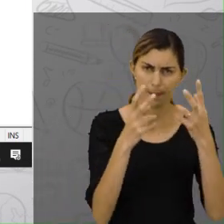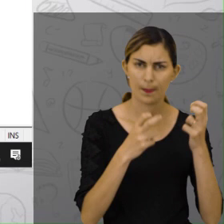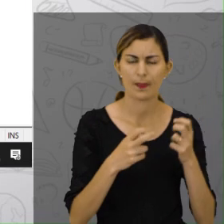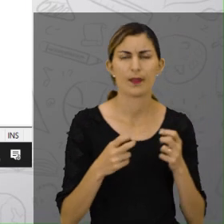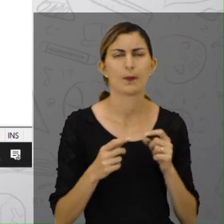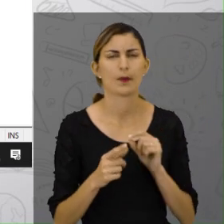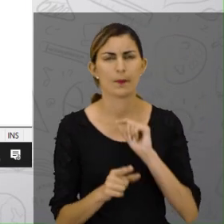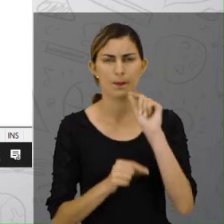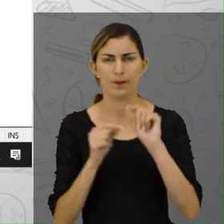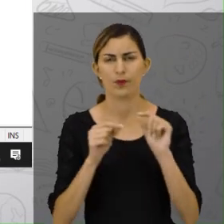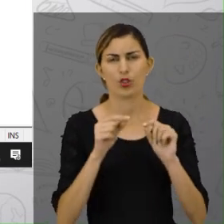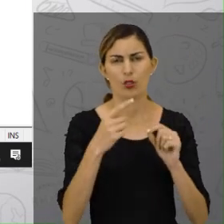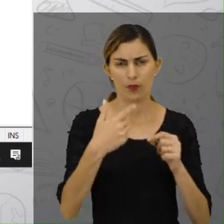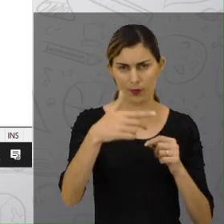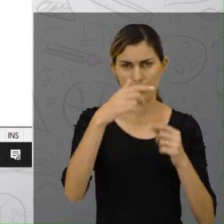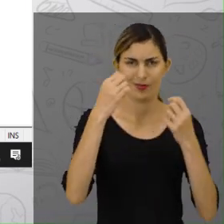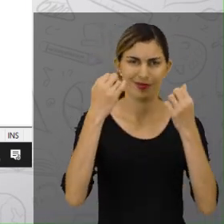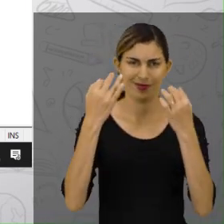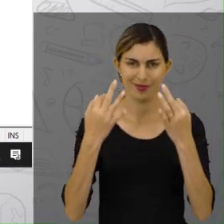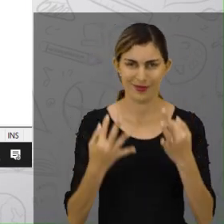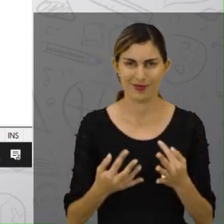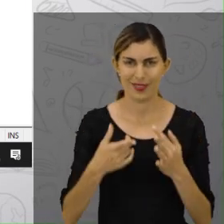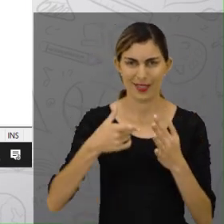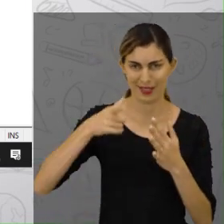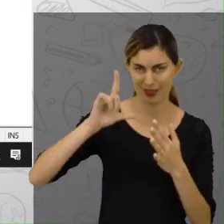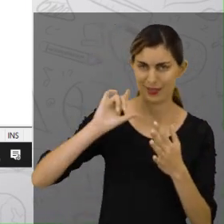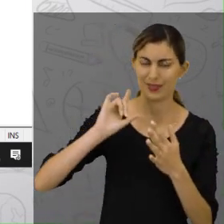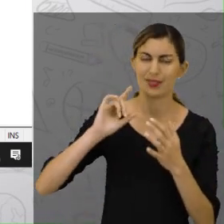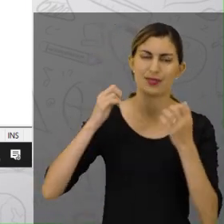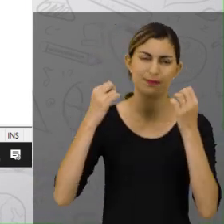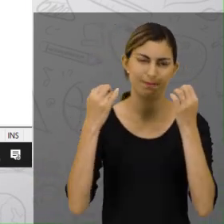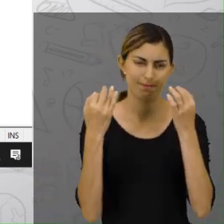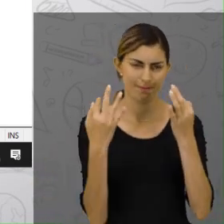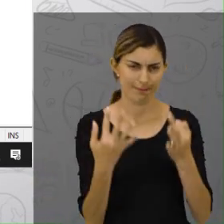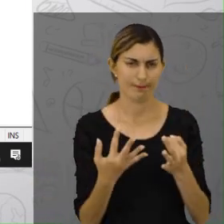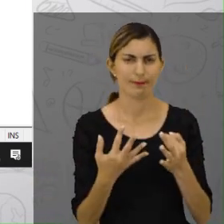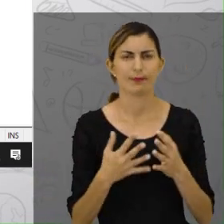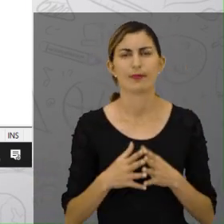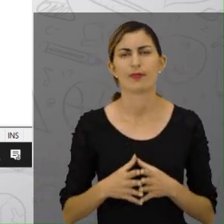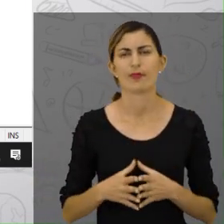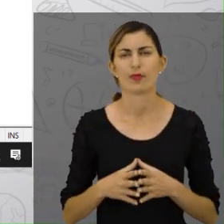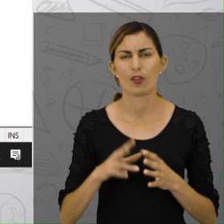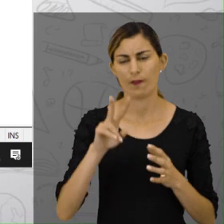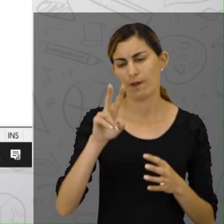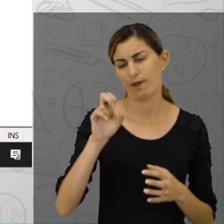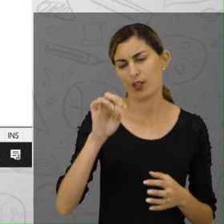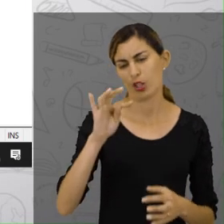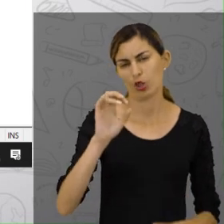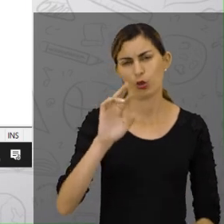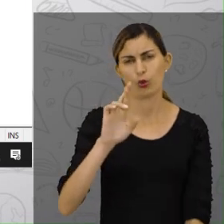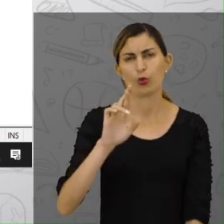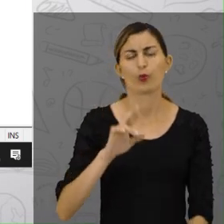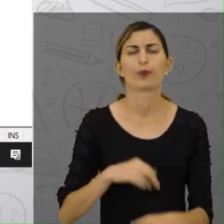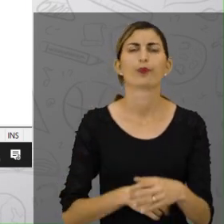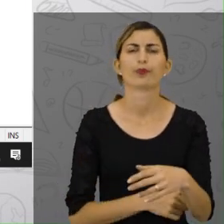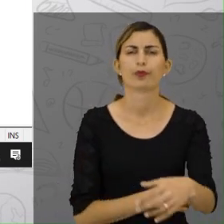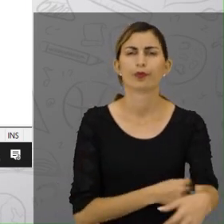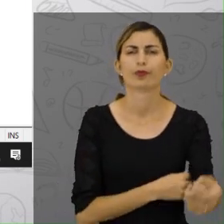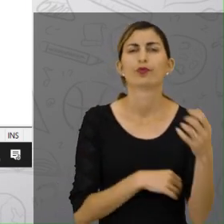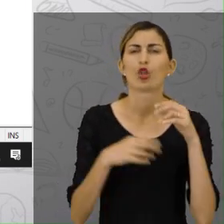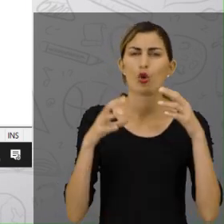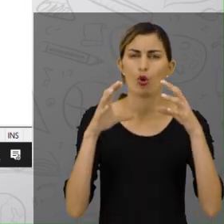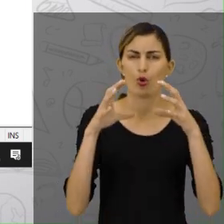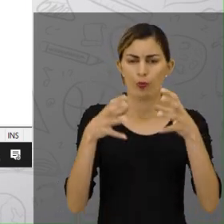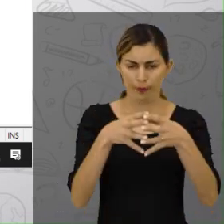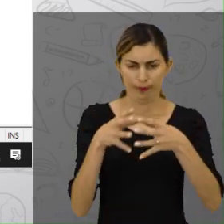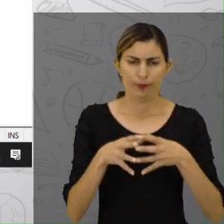Perceba que, conforme foi dito anteriormente, o vetor